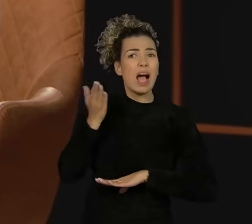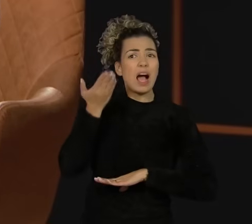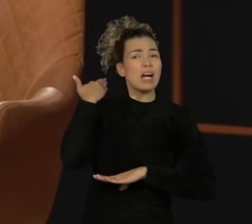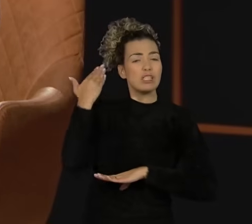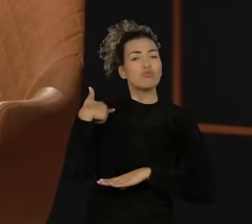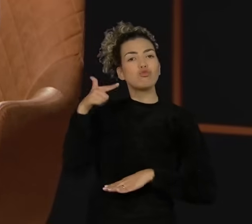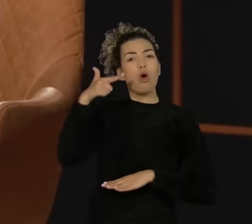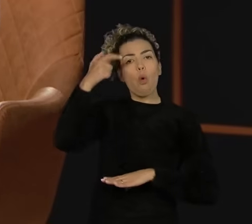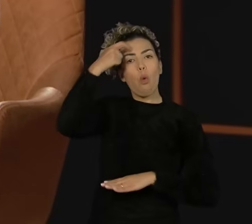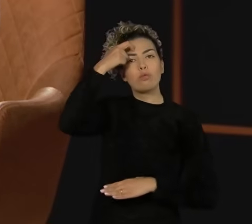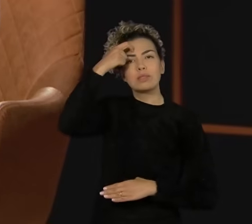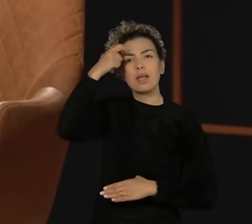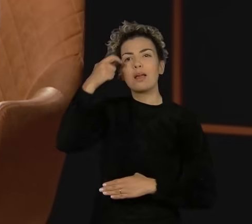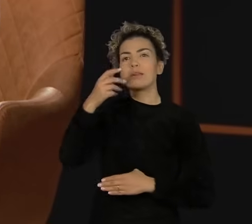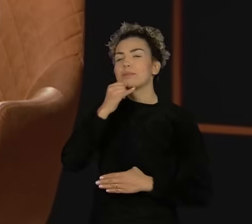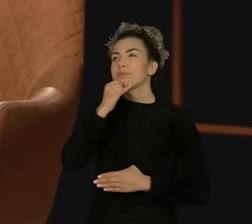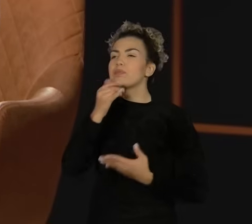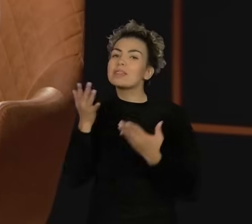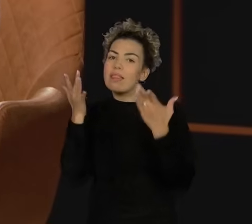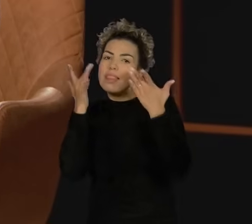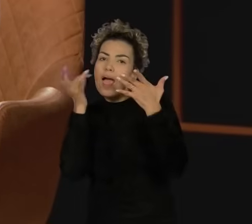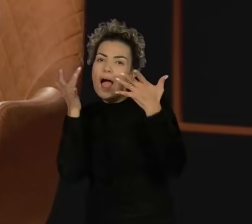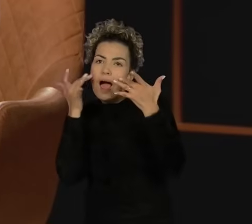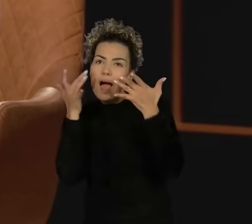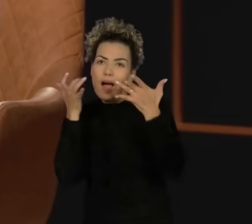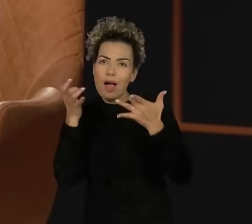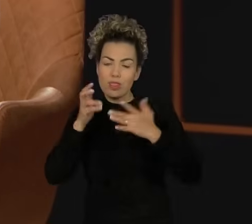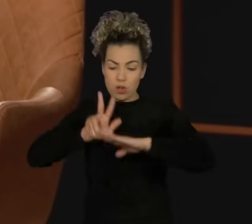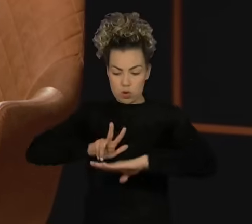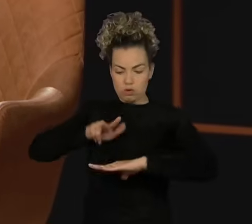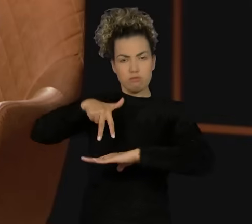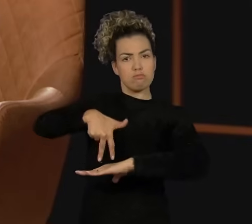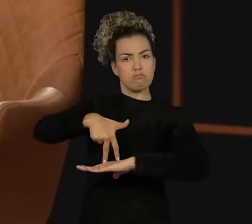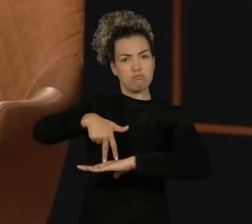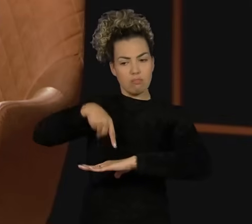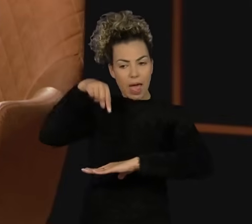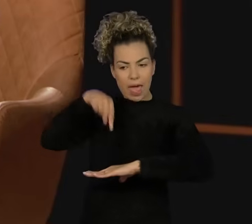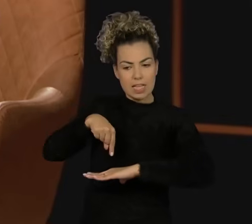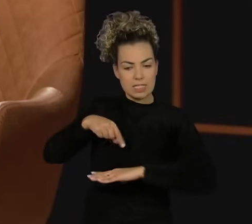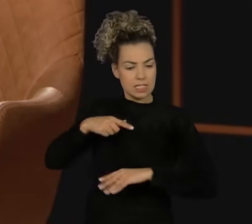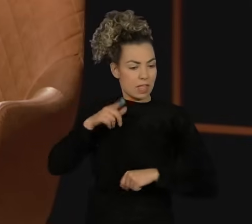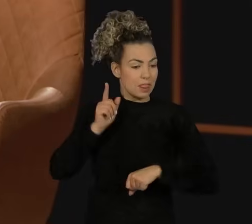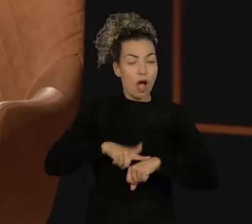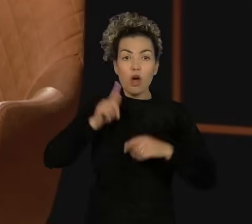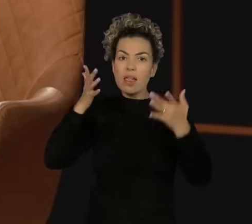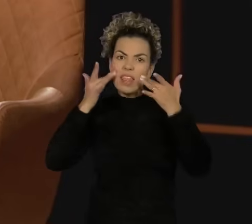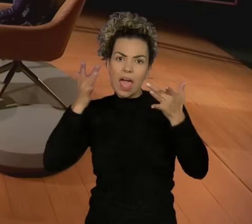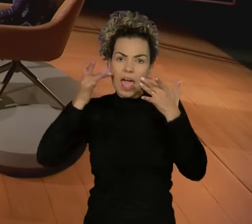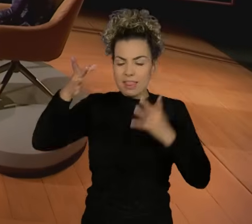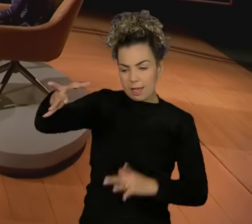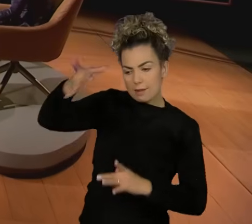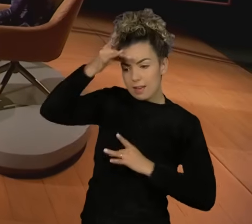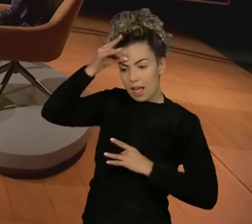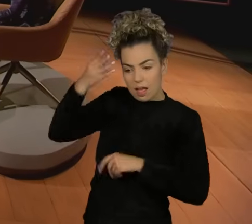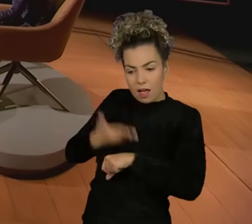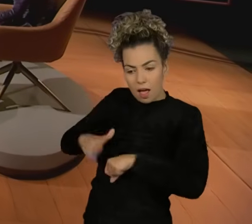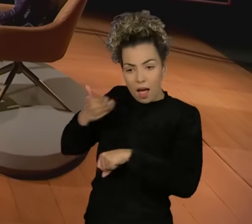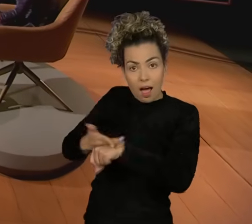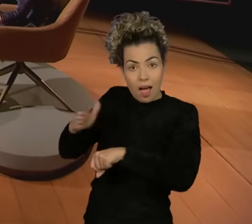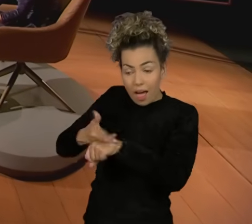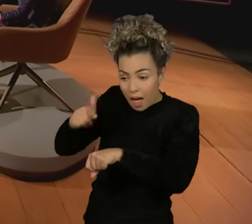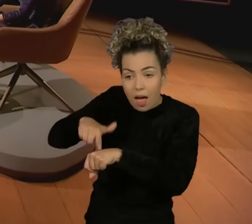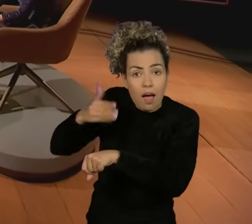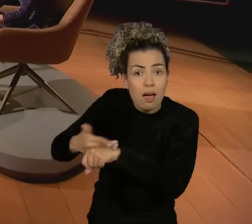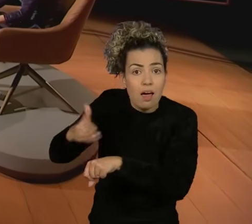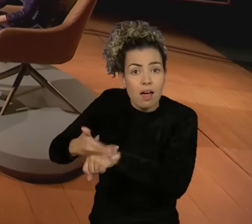de que o palco, o teatro, de fato, é a melhor escola. O fazer teatral é a melhor escola, é o que vai te dar